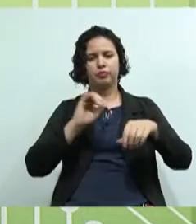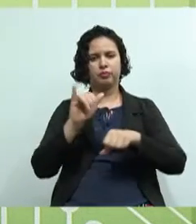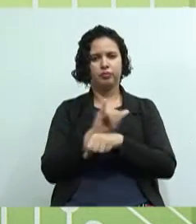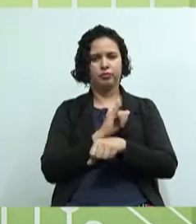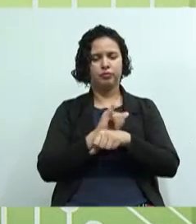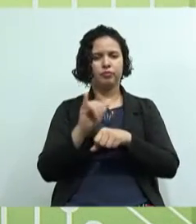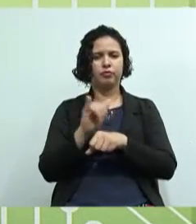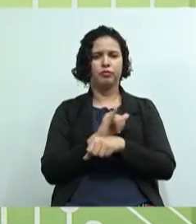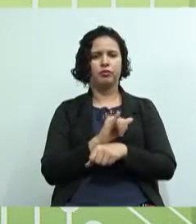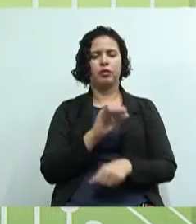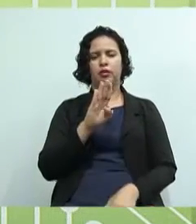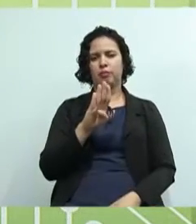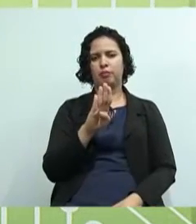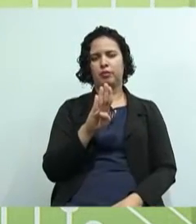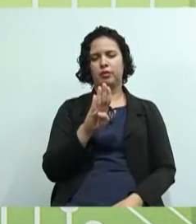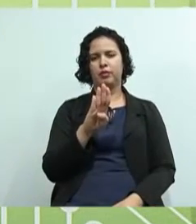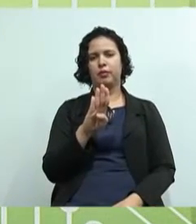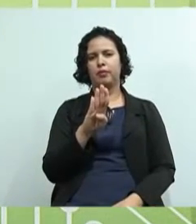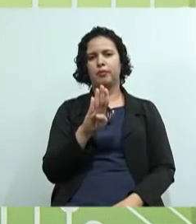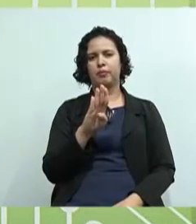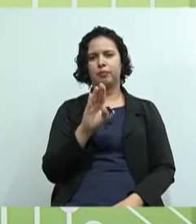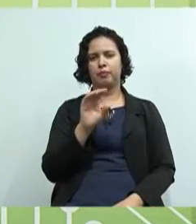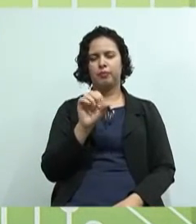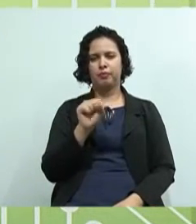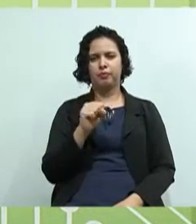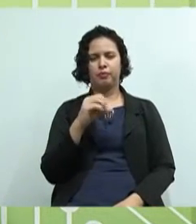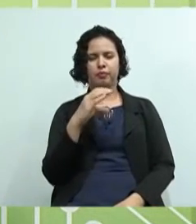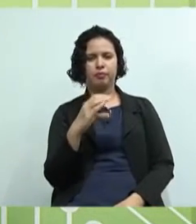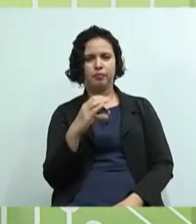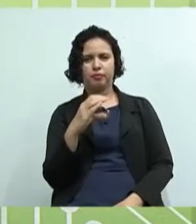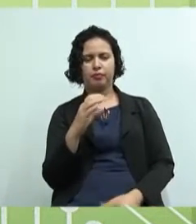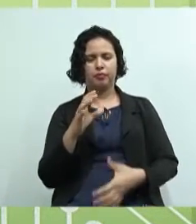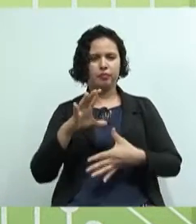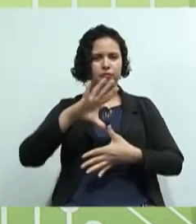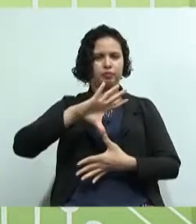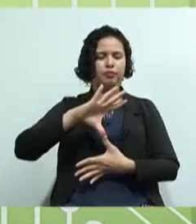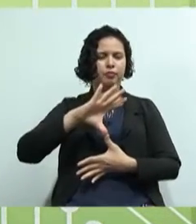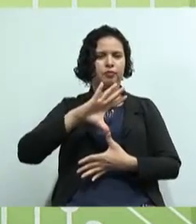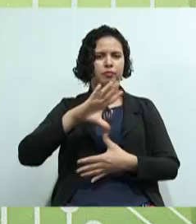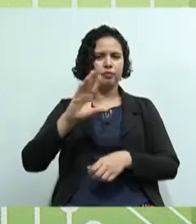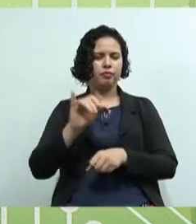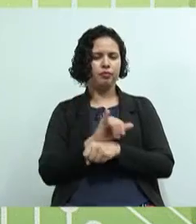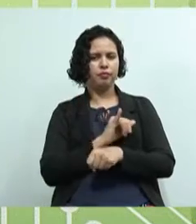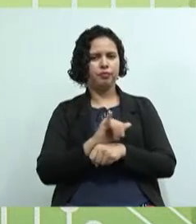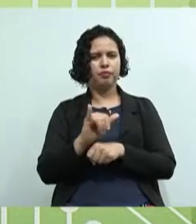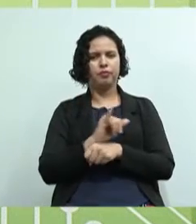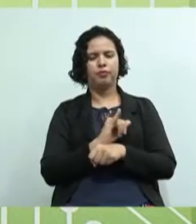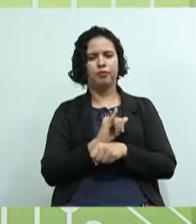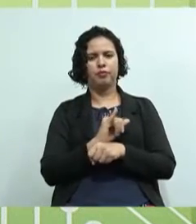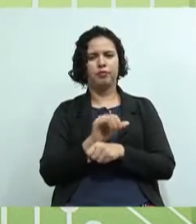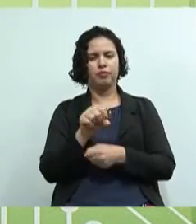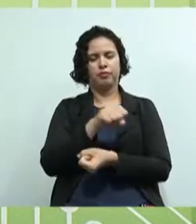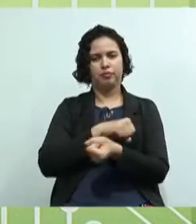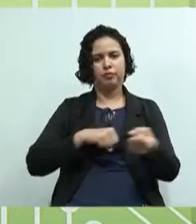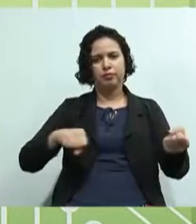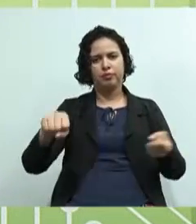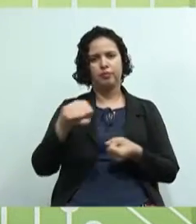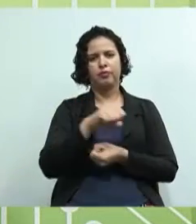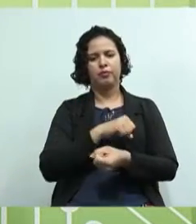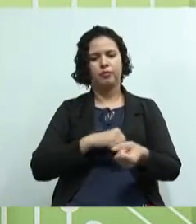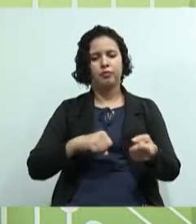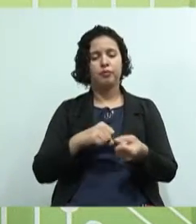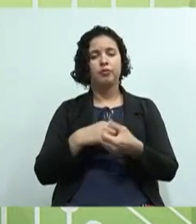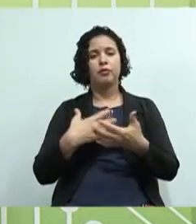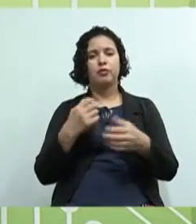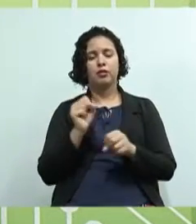do BSC, do mapa estratégico, e também falamos agora, para finalizar, da sustentabilidade. Tá? De uma forma